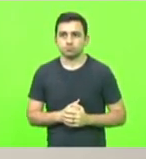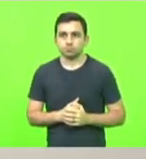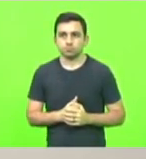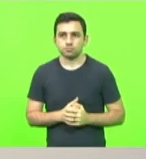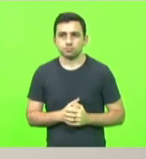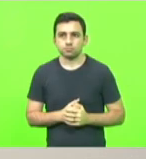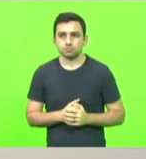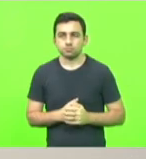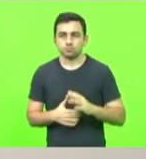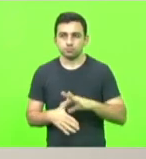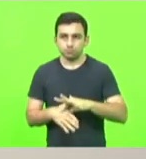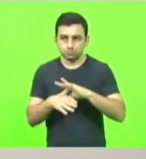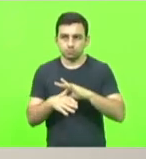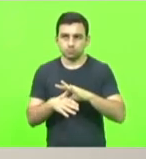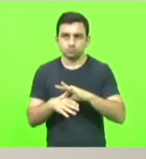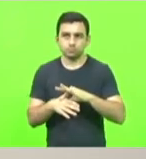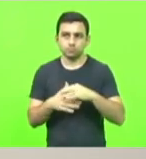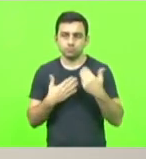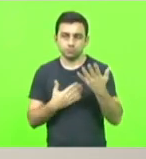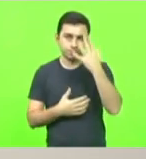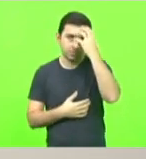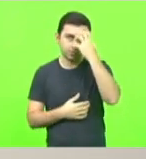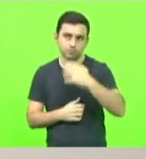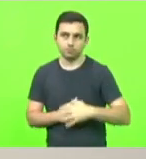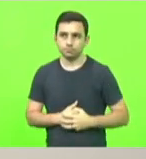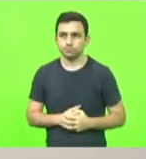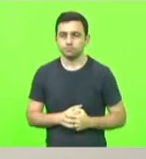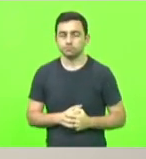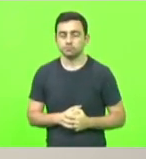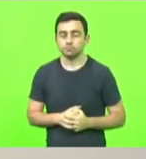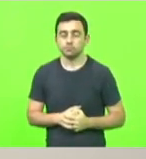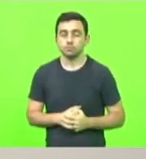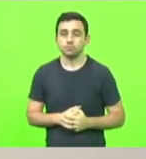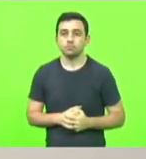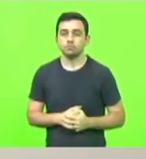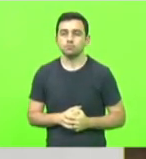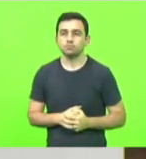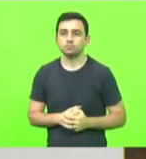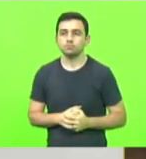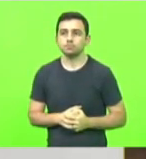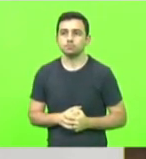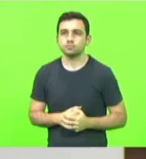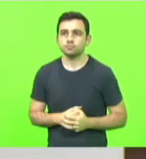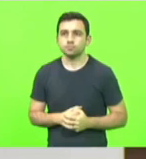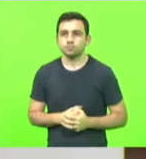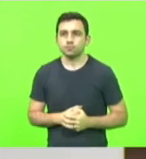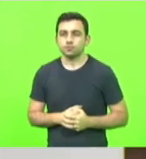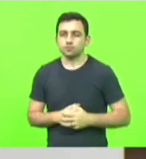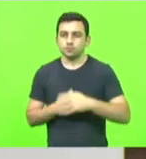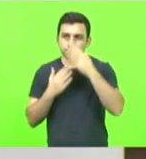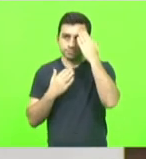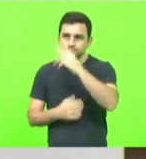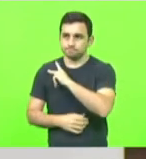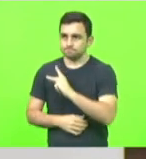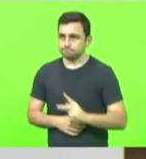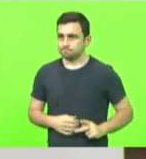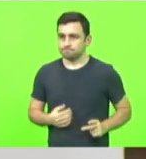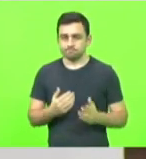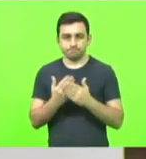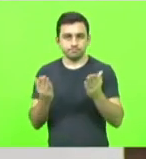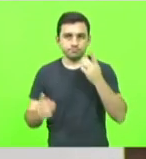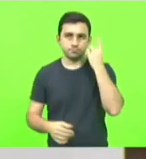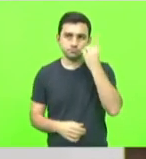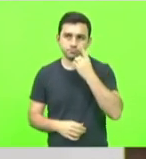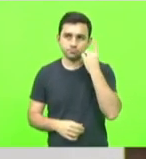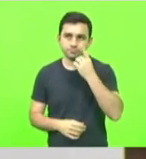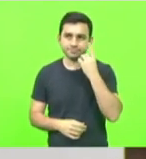aliás, líder do partido, Ismael. 9 minutos, deputado. Vossa Excelência será 9 minutos. Obrigado, senhor presidente, senhores deputados, aos nossos